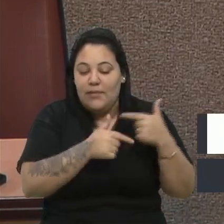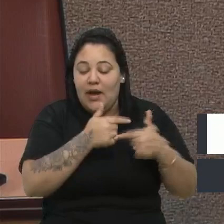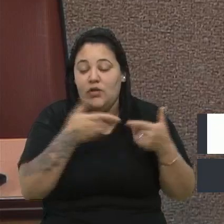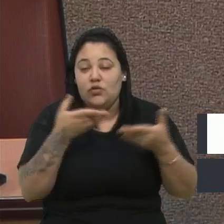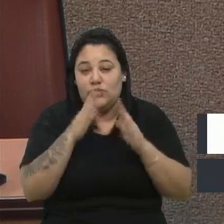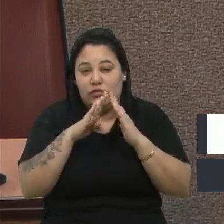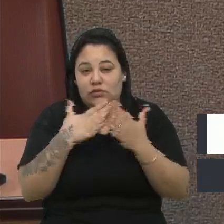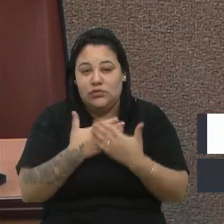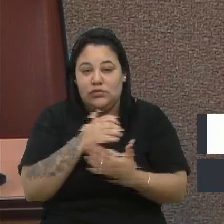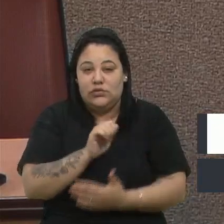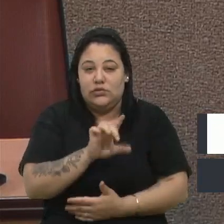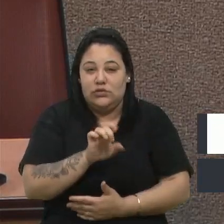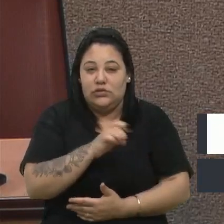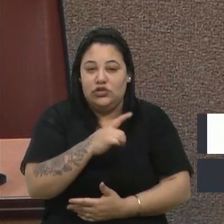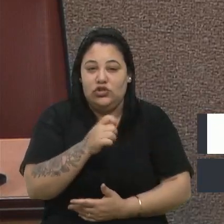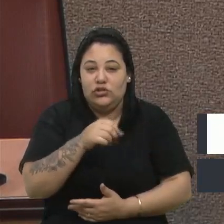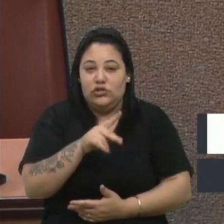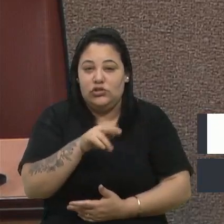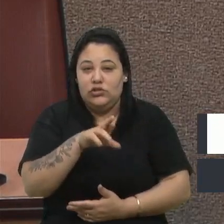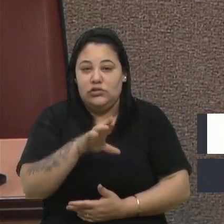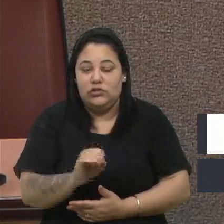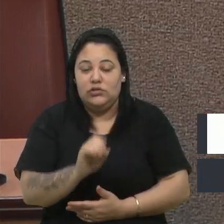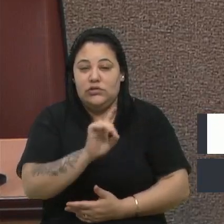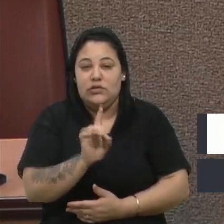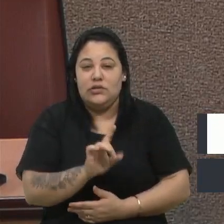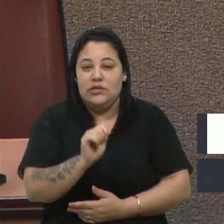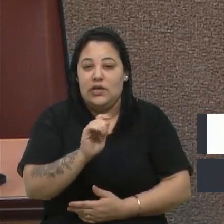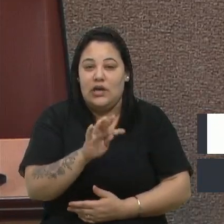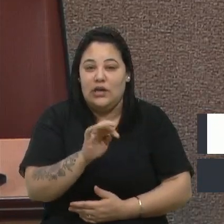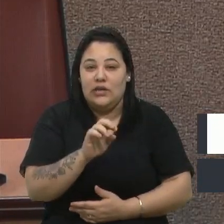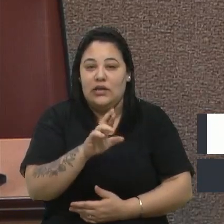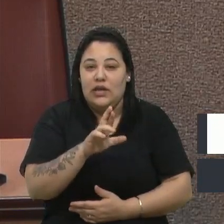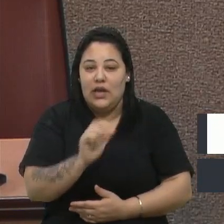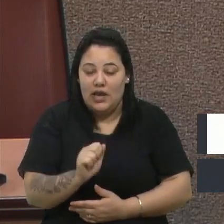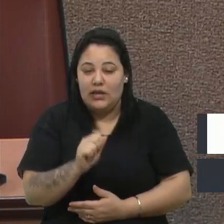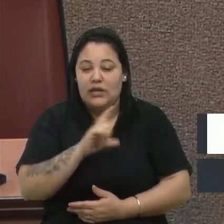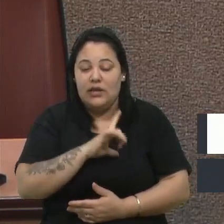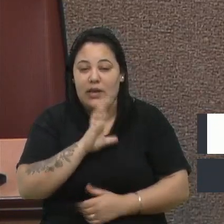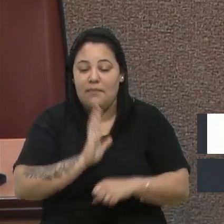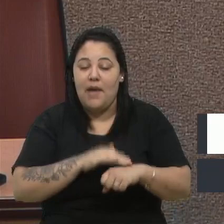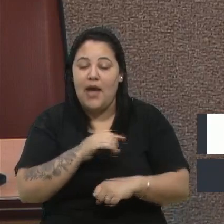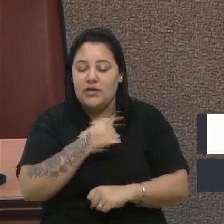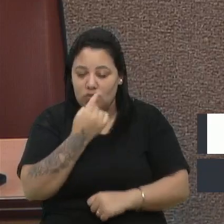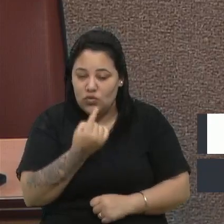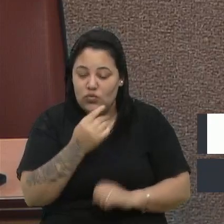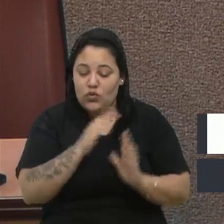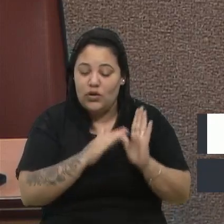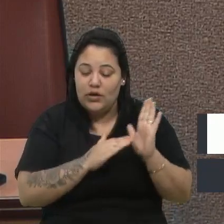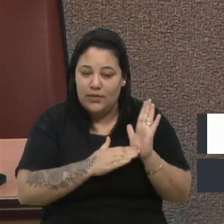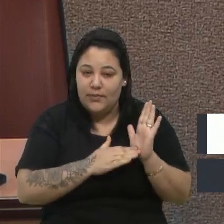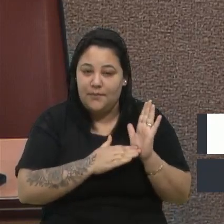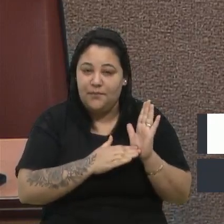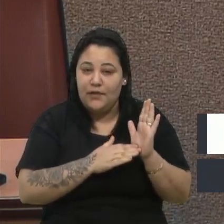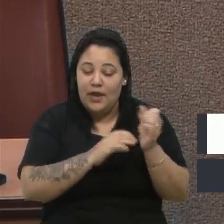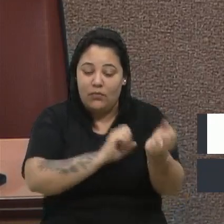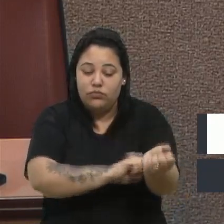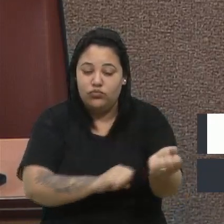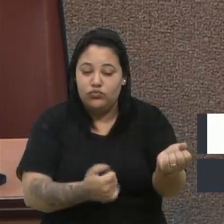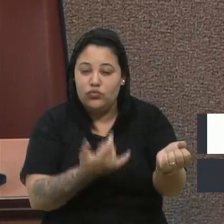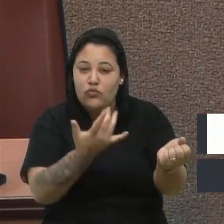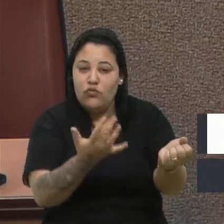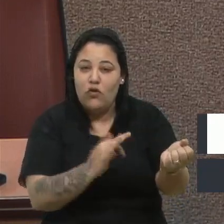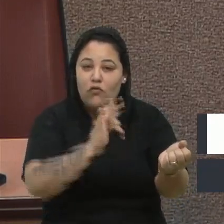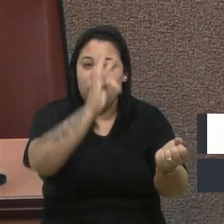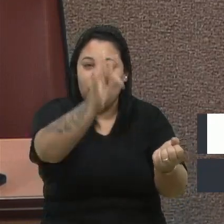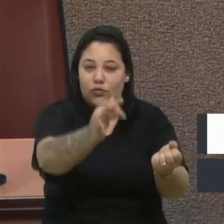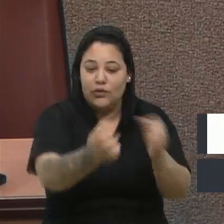Zátera, acontece, né, mais uma edição do projeto Doador do Futuro, Semeando Esperança. Hoje, às 19 horas e